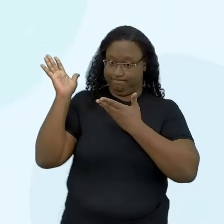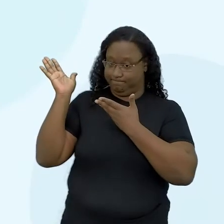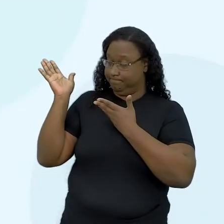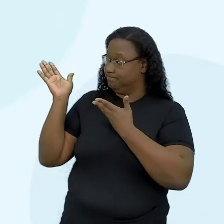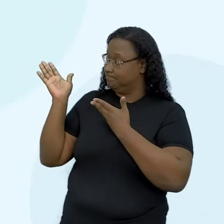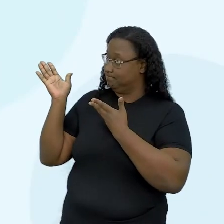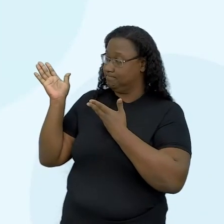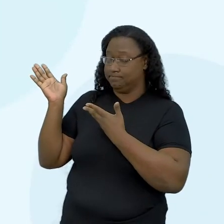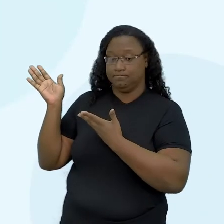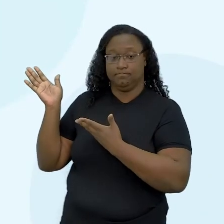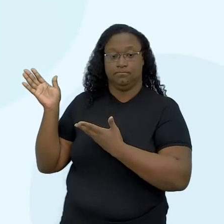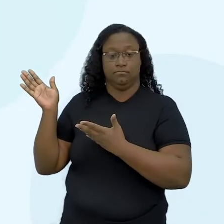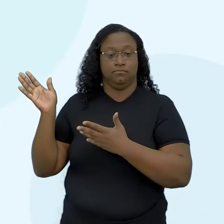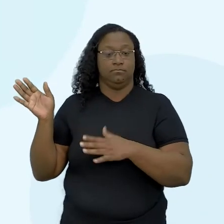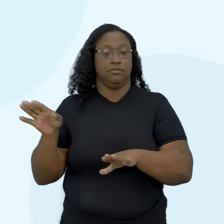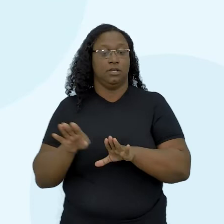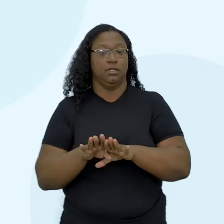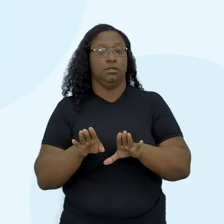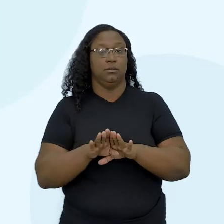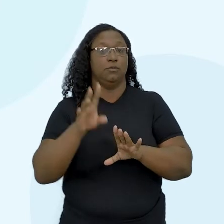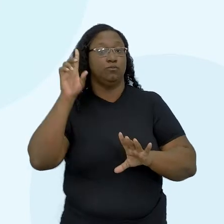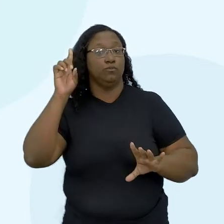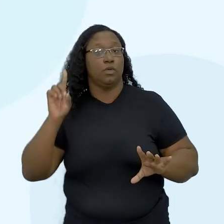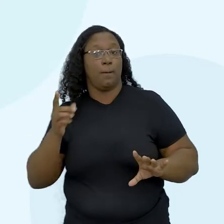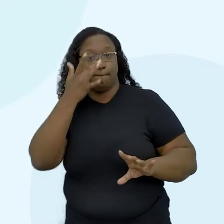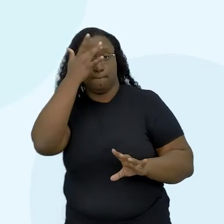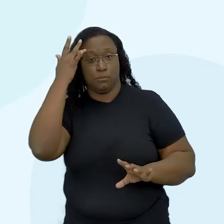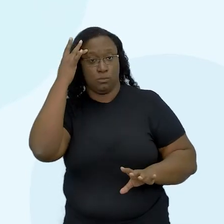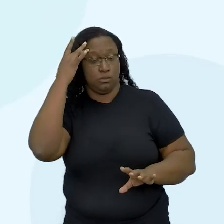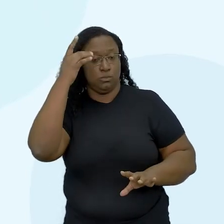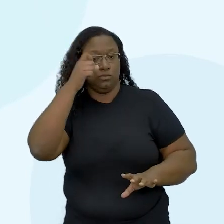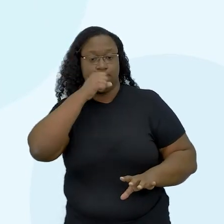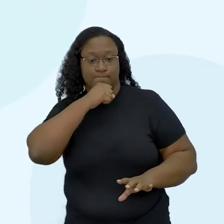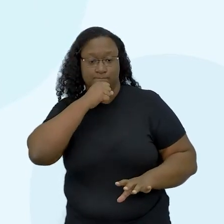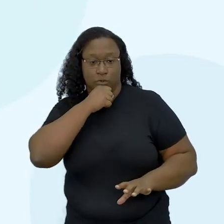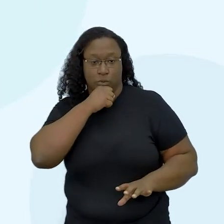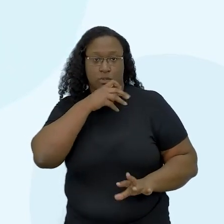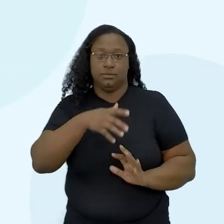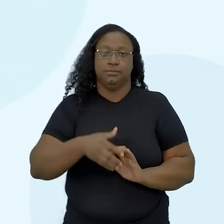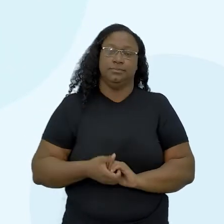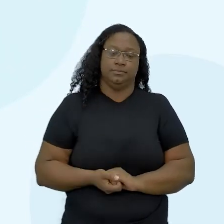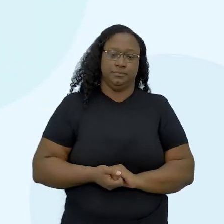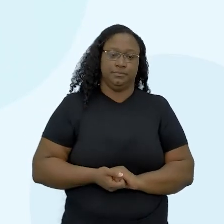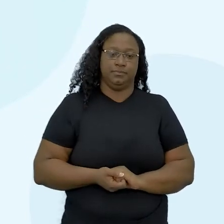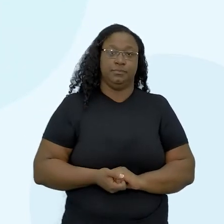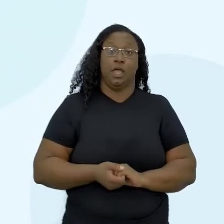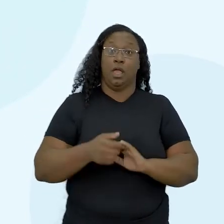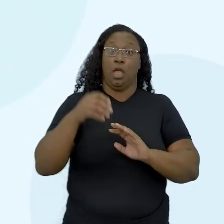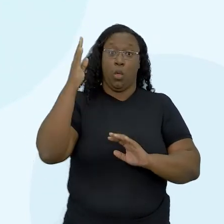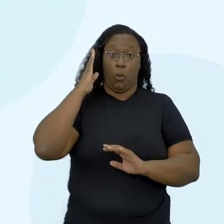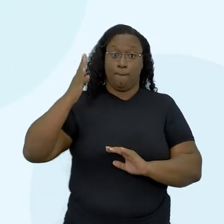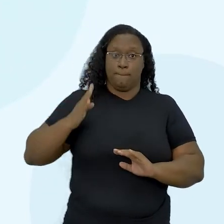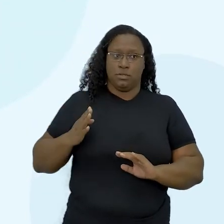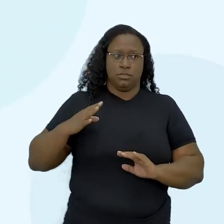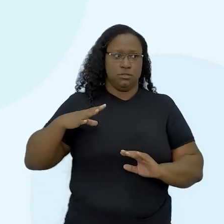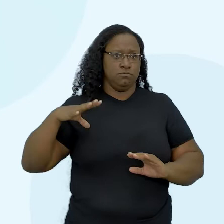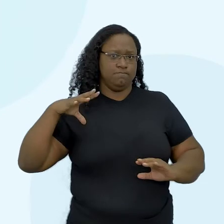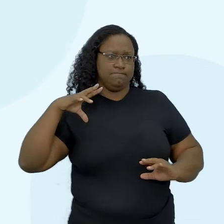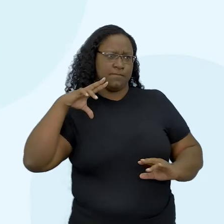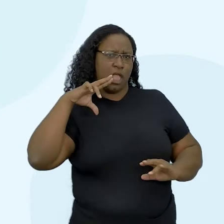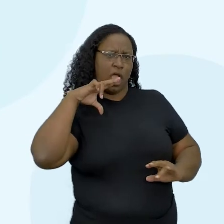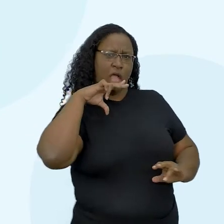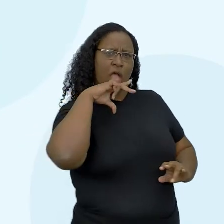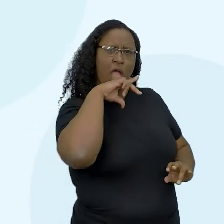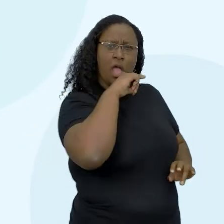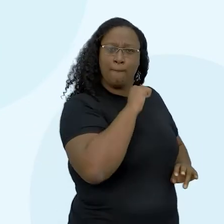falar também dos direitos da pessoa idosa. Pri, não sei se você sabe, mas o Brasil caminha rapidamente para se